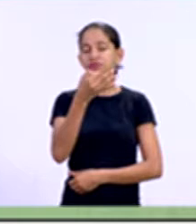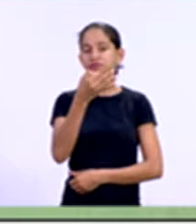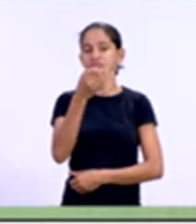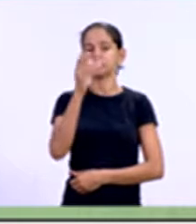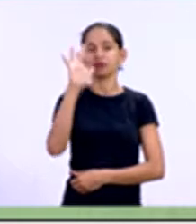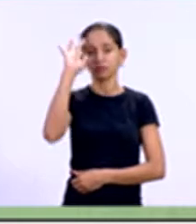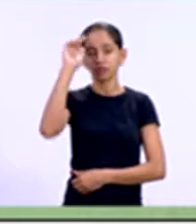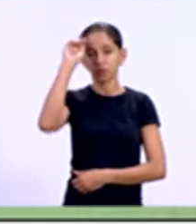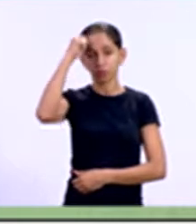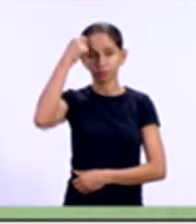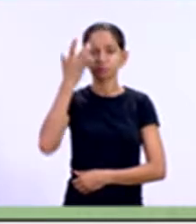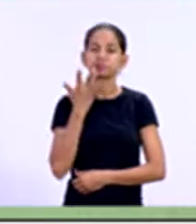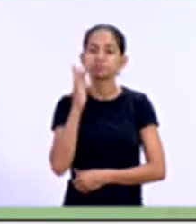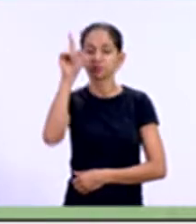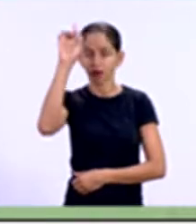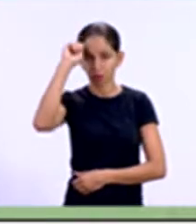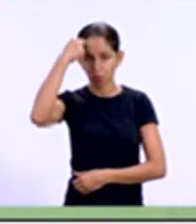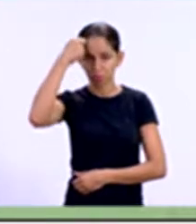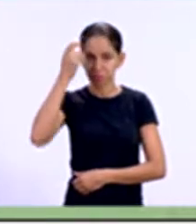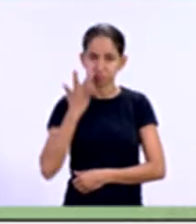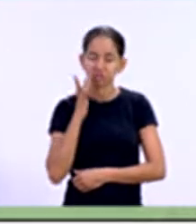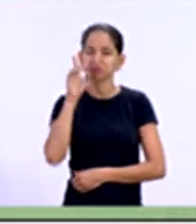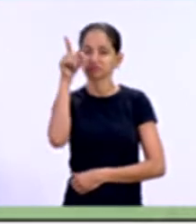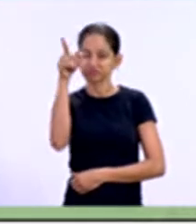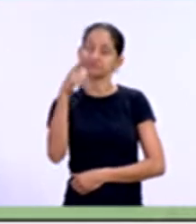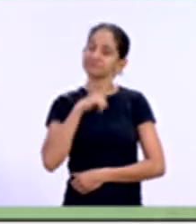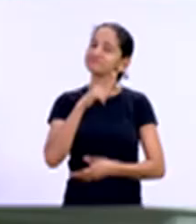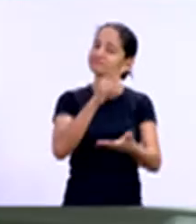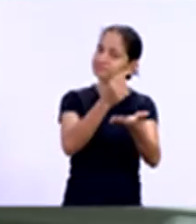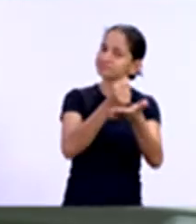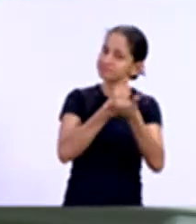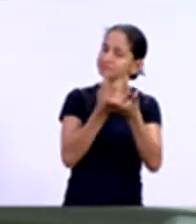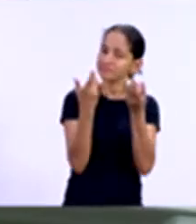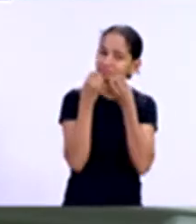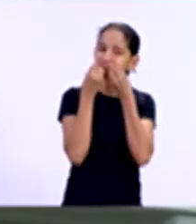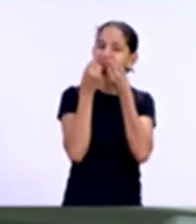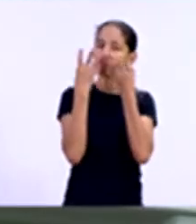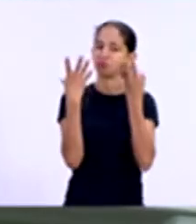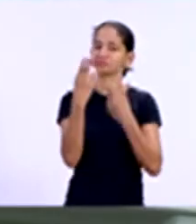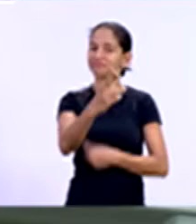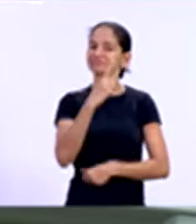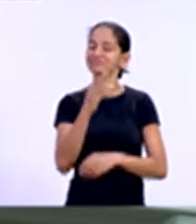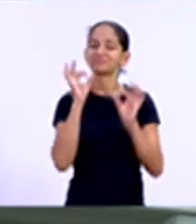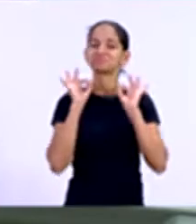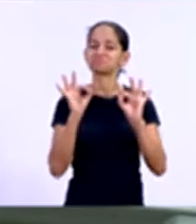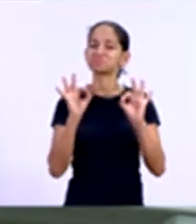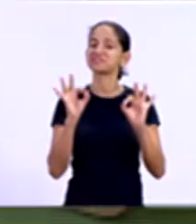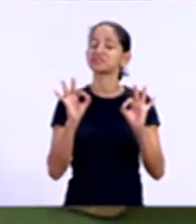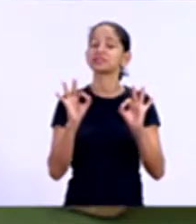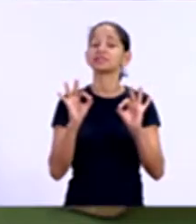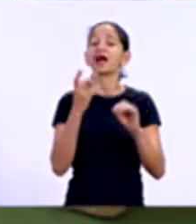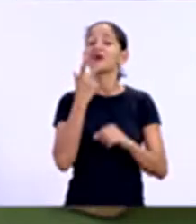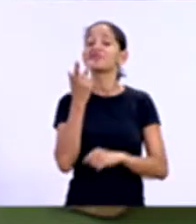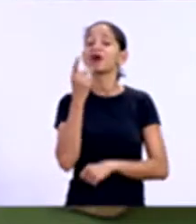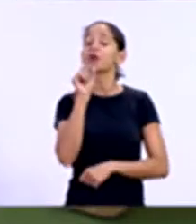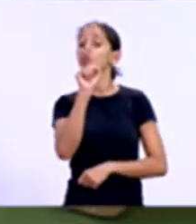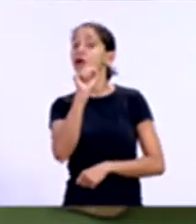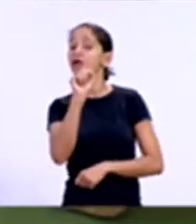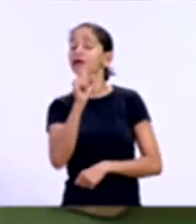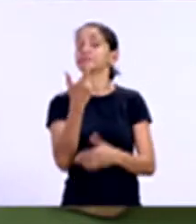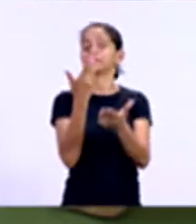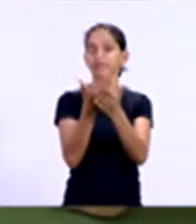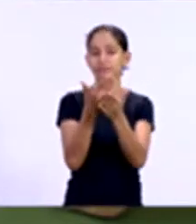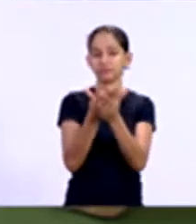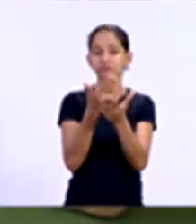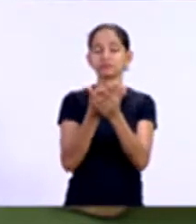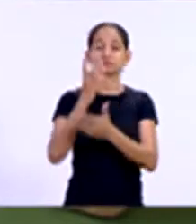né? É muito importante também porque essa legislação, ela diz, né, enquanto estudante, quais são